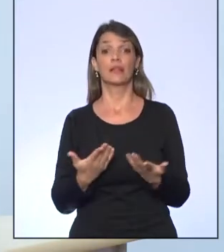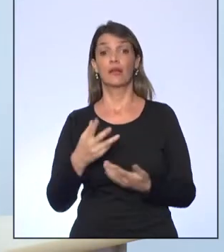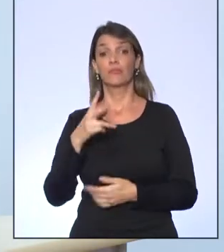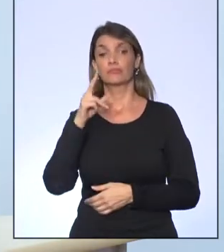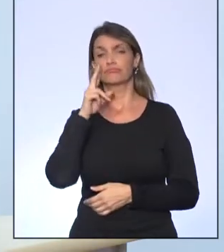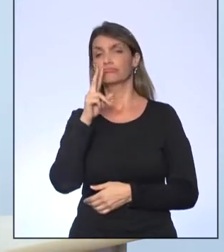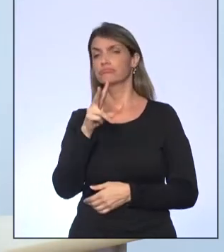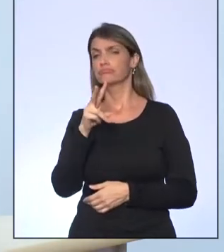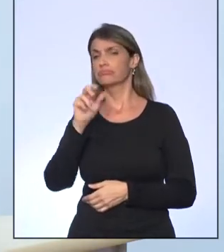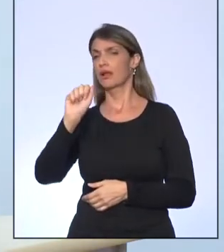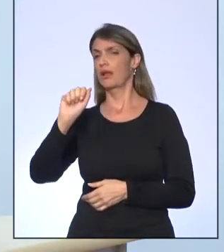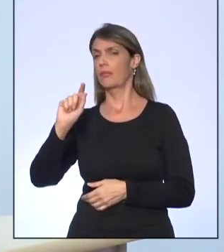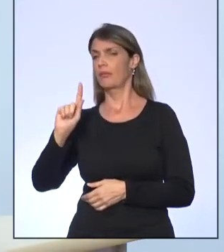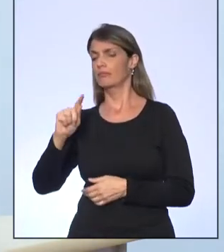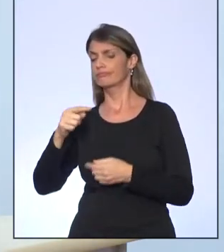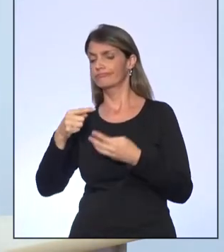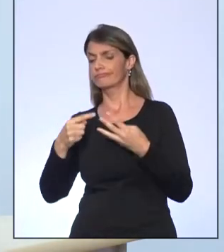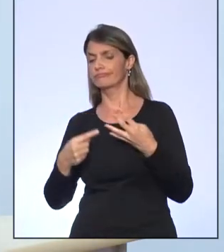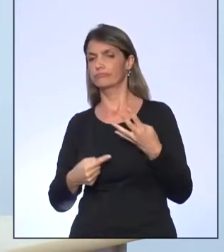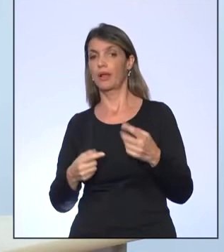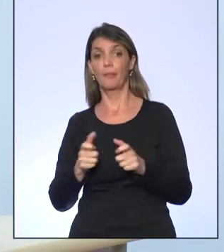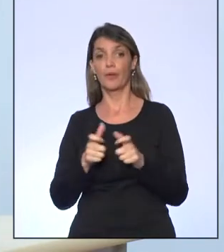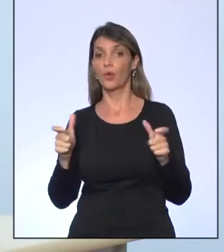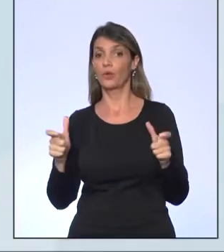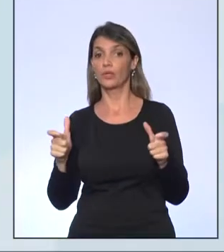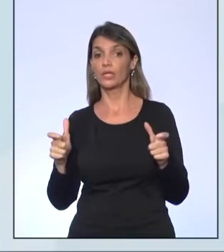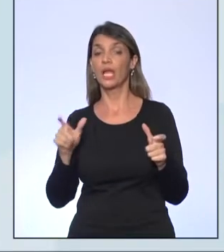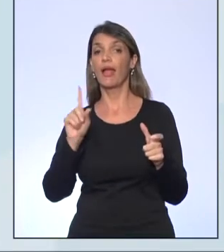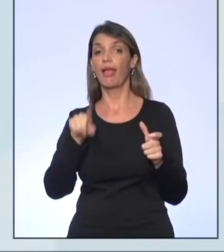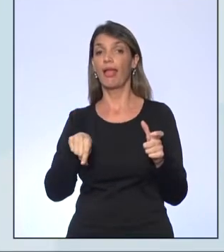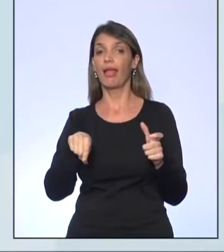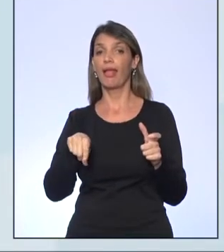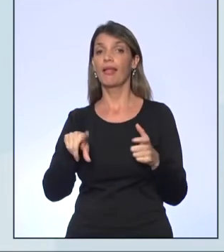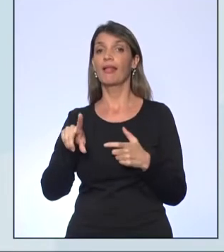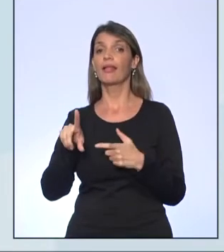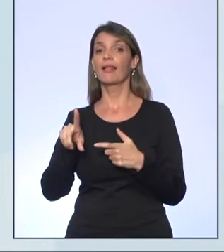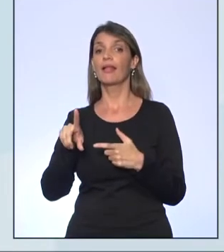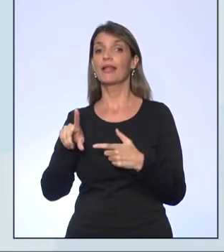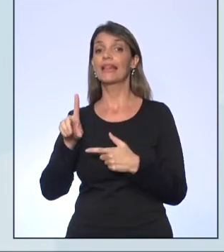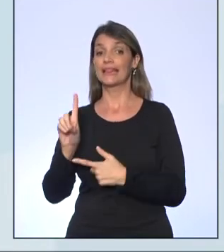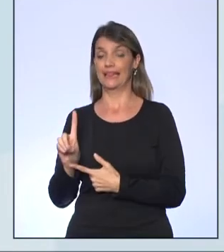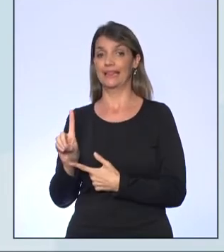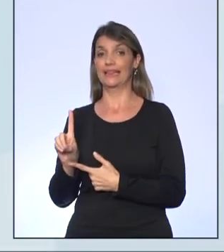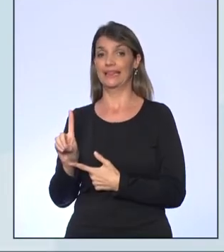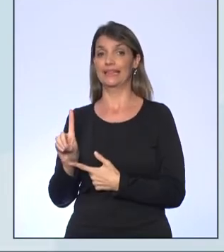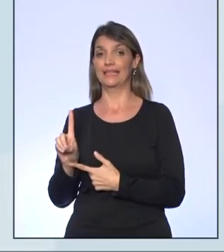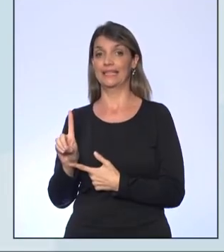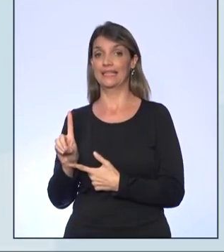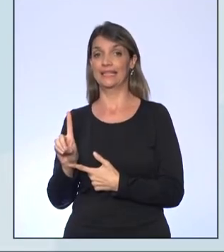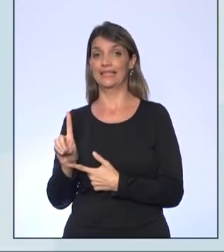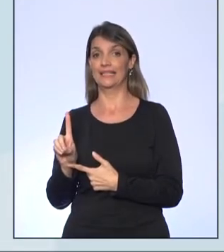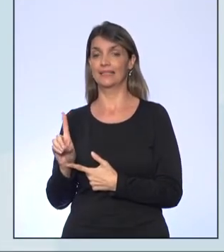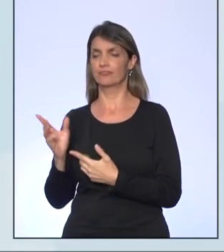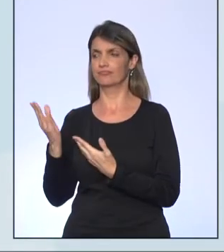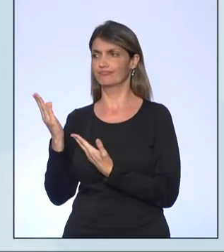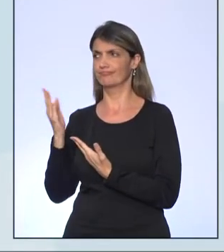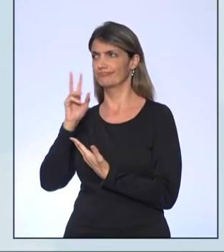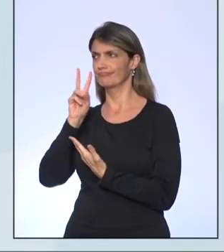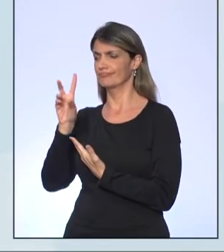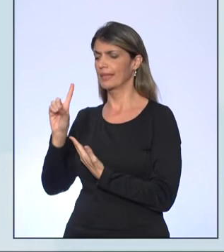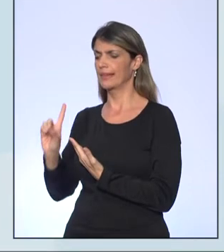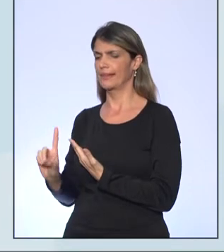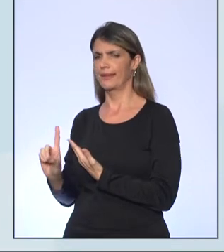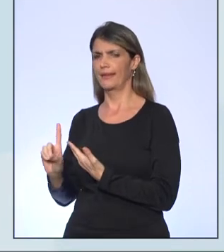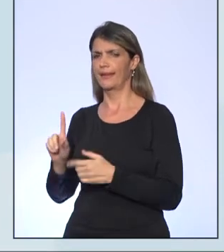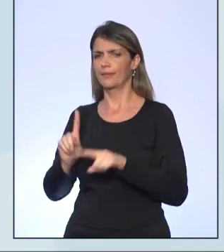olhando aí para as alternativas, a grande maioria colocou que é a alternativa D. D. Então, olhando lá a alternativa D, as